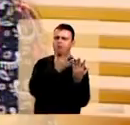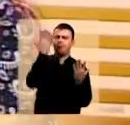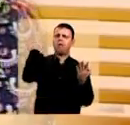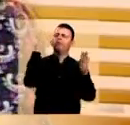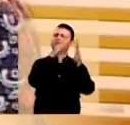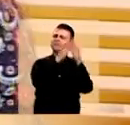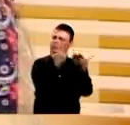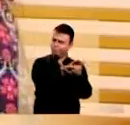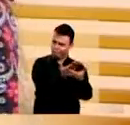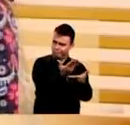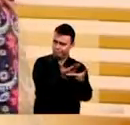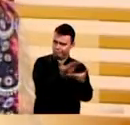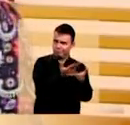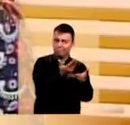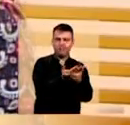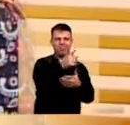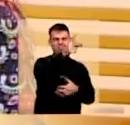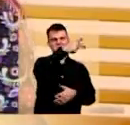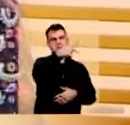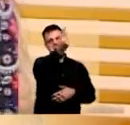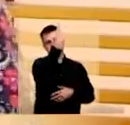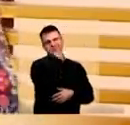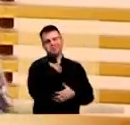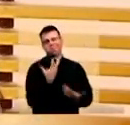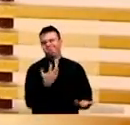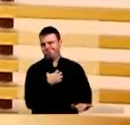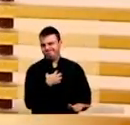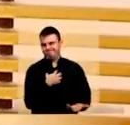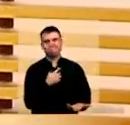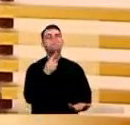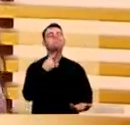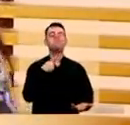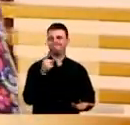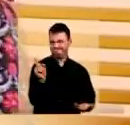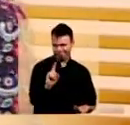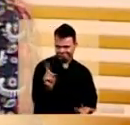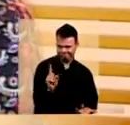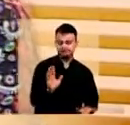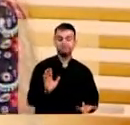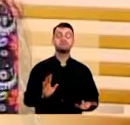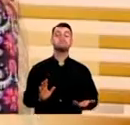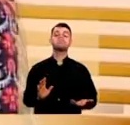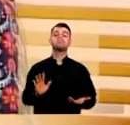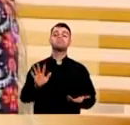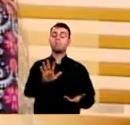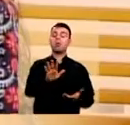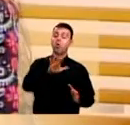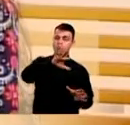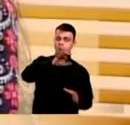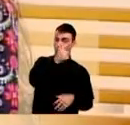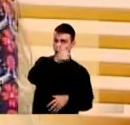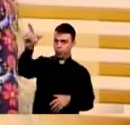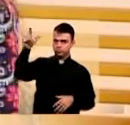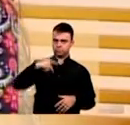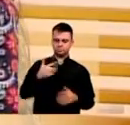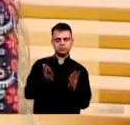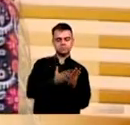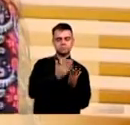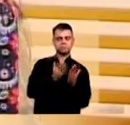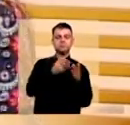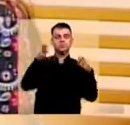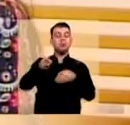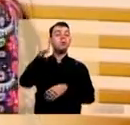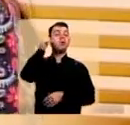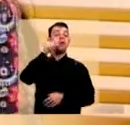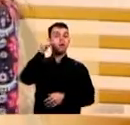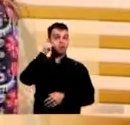está lá na escola, talvez não seja o momento. Não é a hora ainda, né? Dele. Agora, a atual, falando de